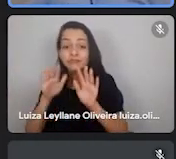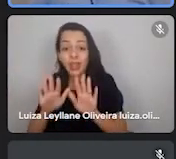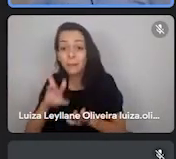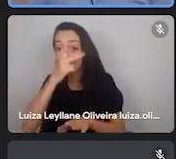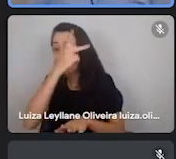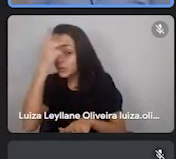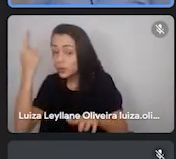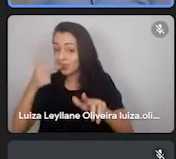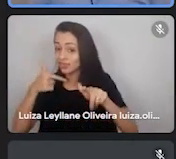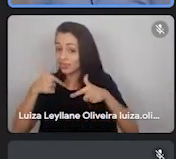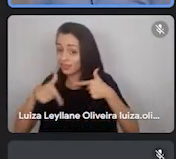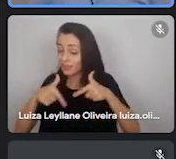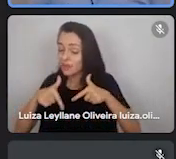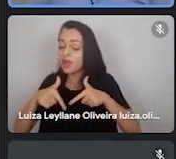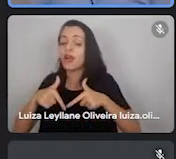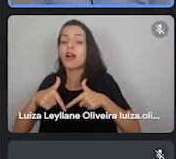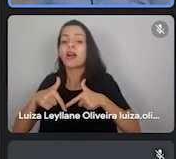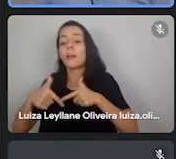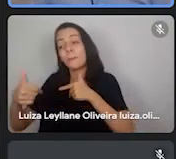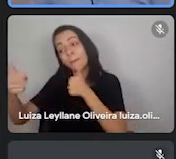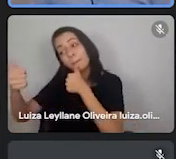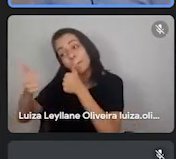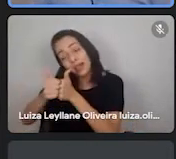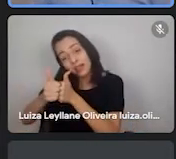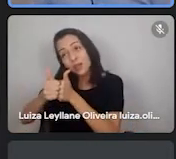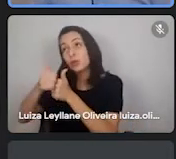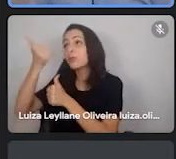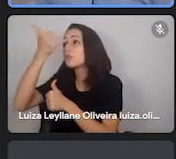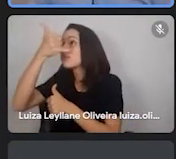trabalhar próximo à rede elétrica,